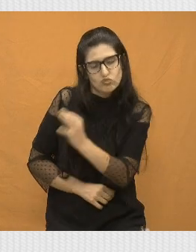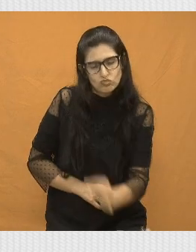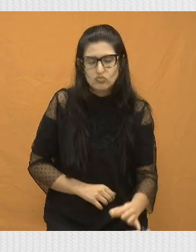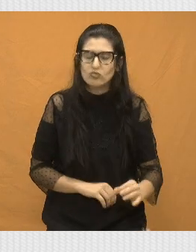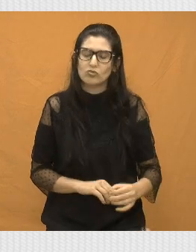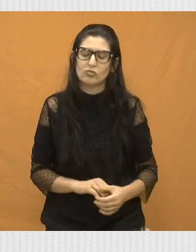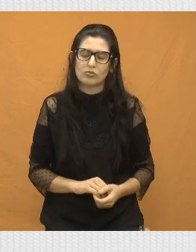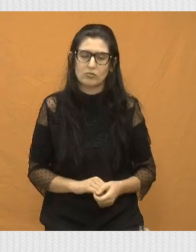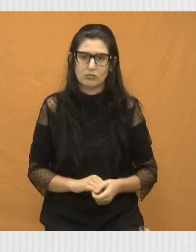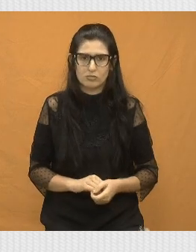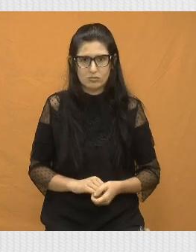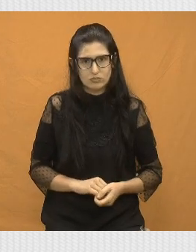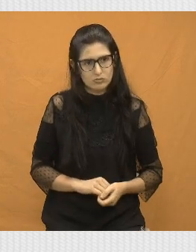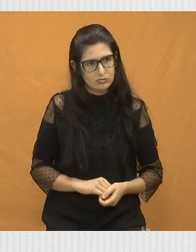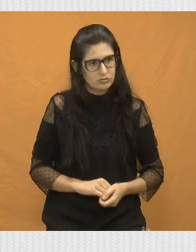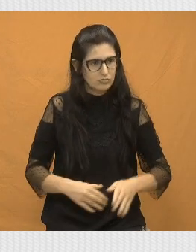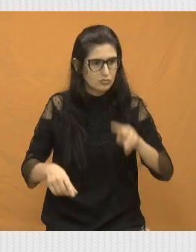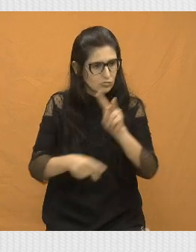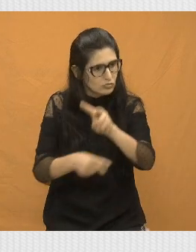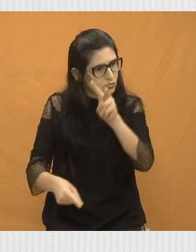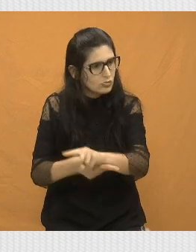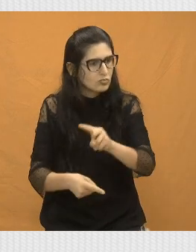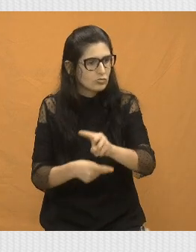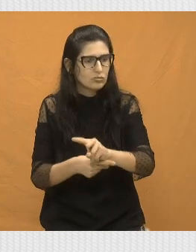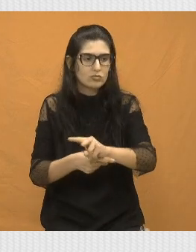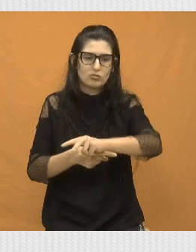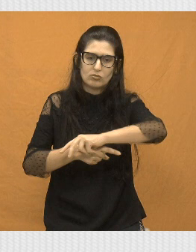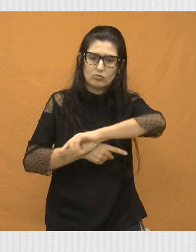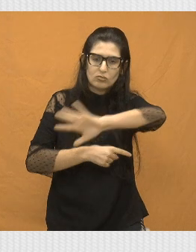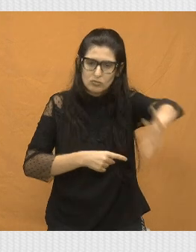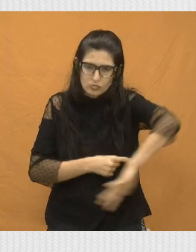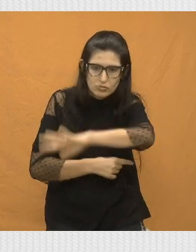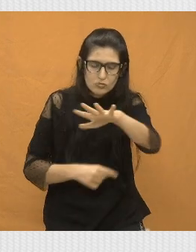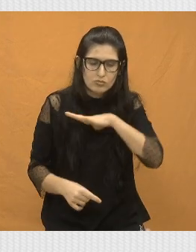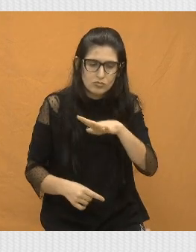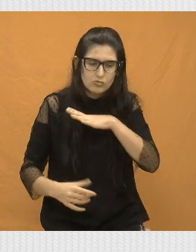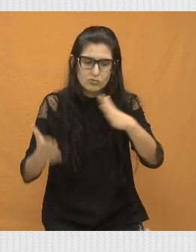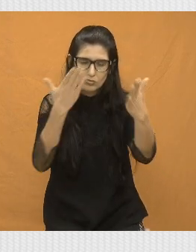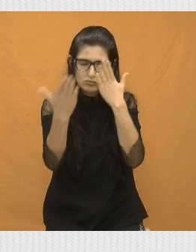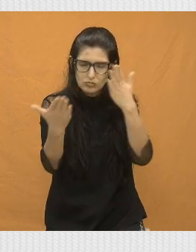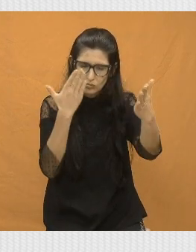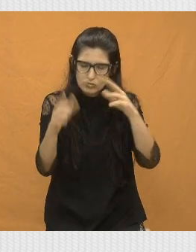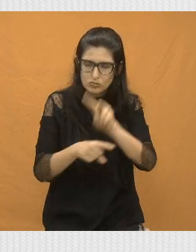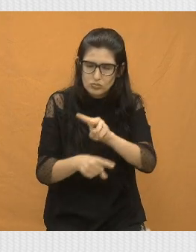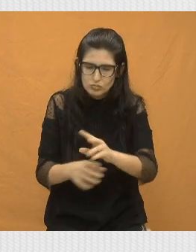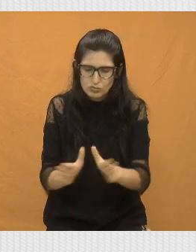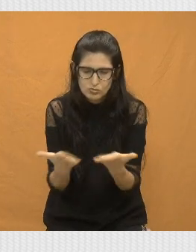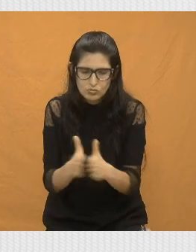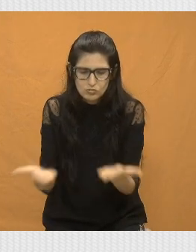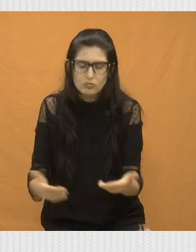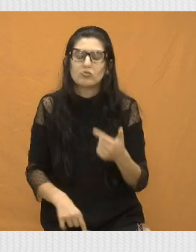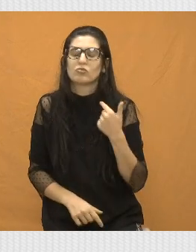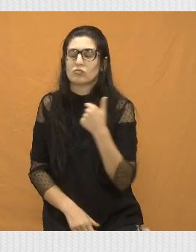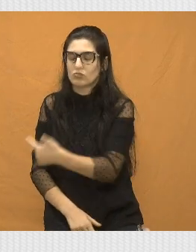A assistência social, meta anual orçamentária de 2019,